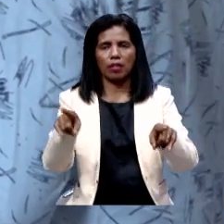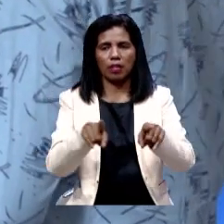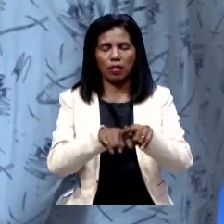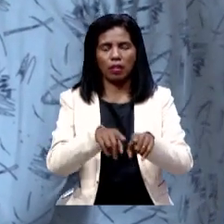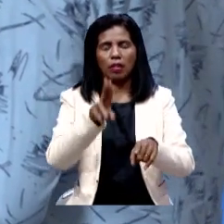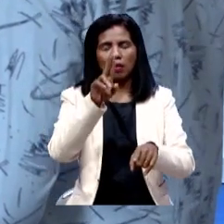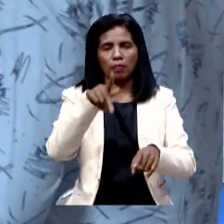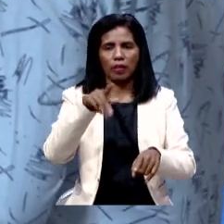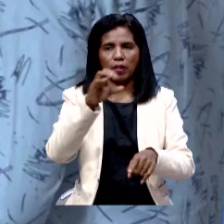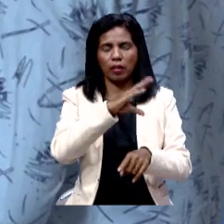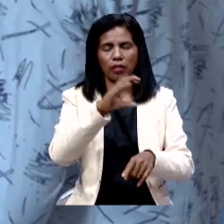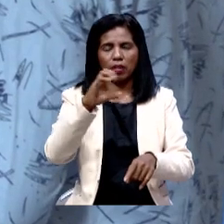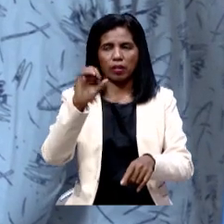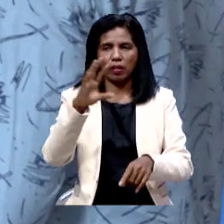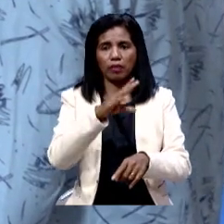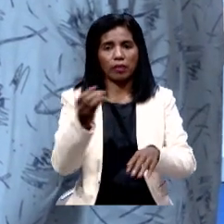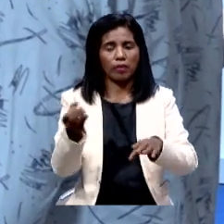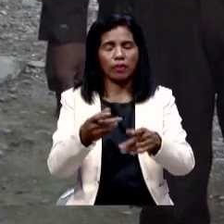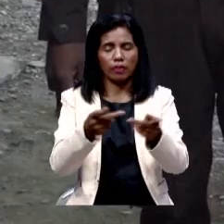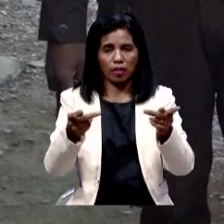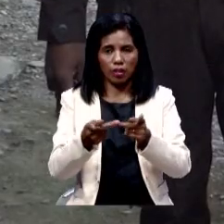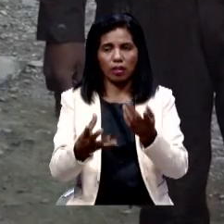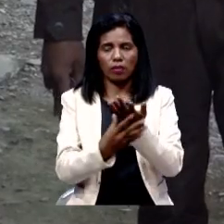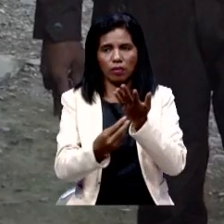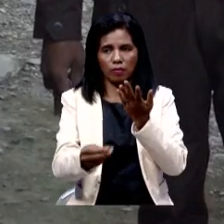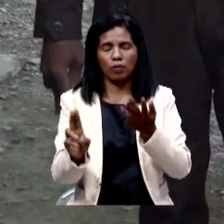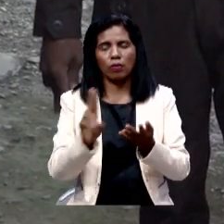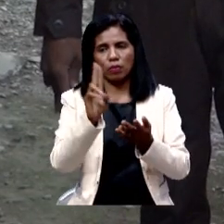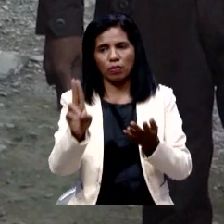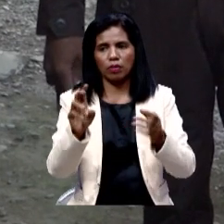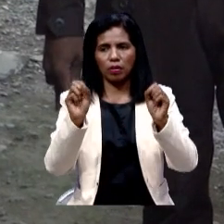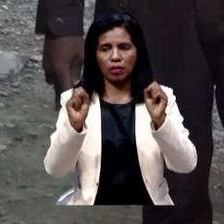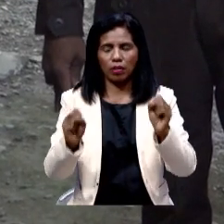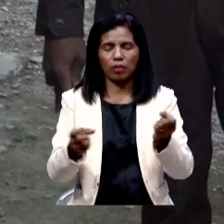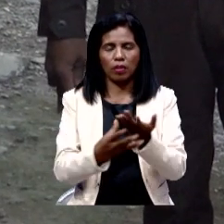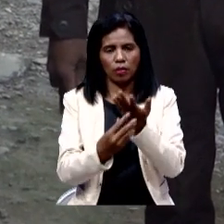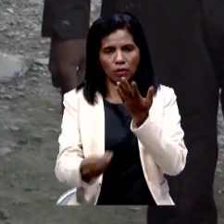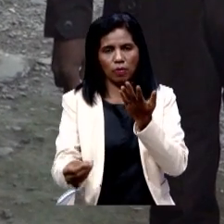UPS server makina no gerador sira ne be mak sira uja ho di bele imprimi sai